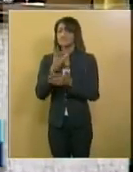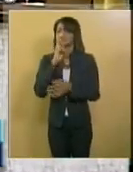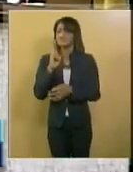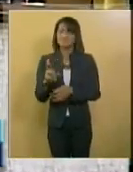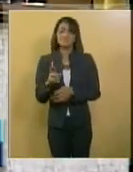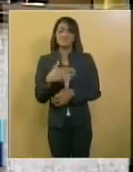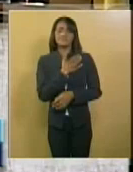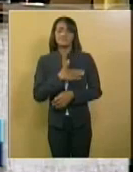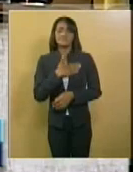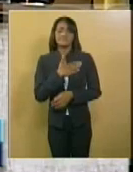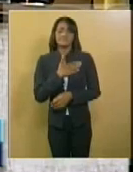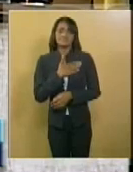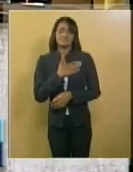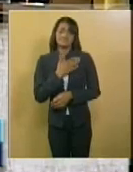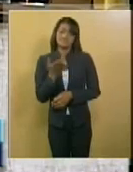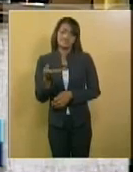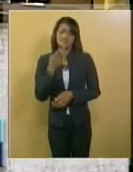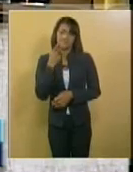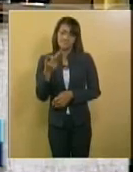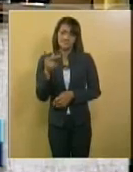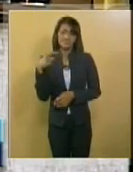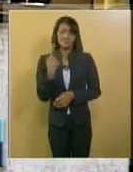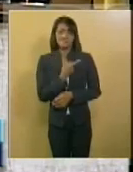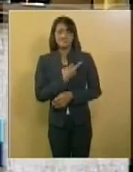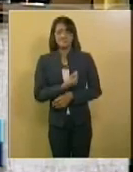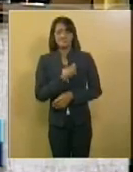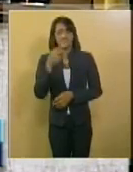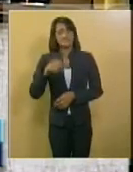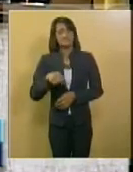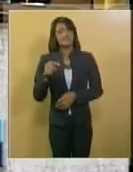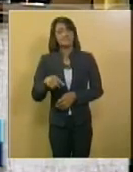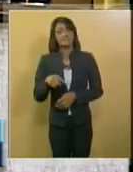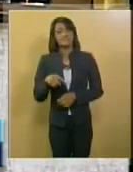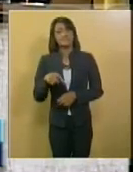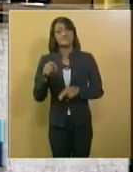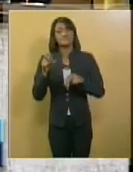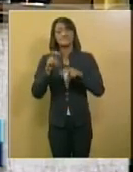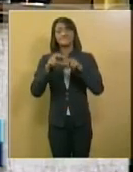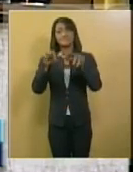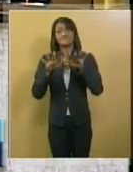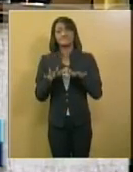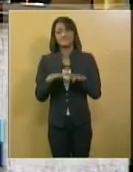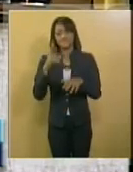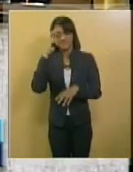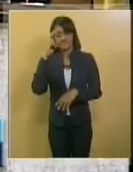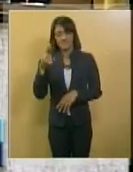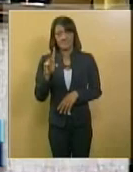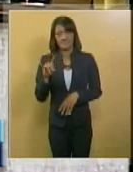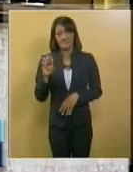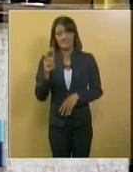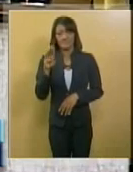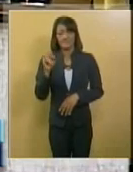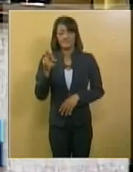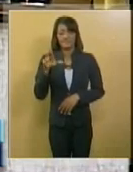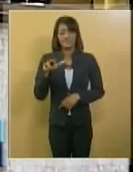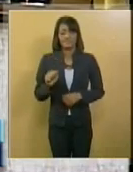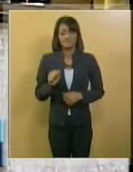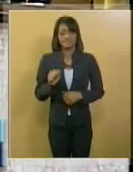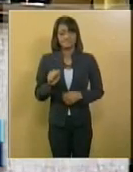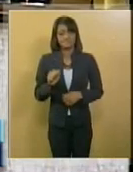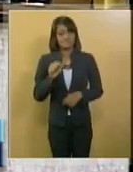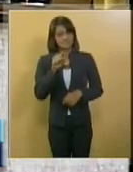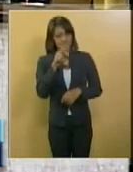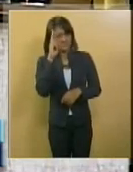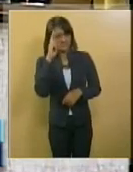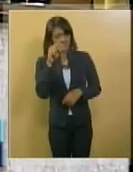eu gostaria de falar que nós temos presentes aqui na plateia a senhora Débora, que é aquela que o senhor entrou